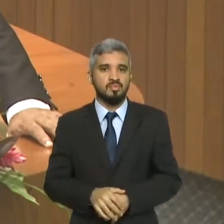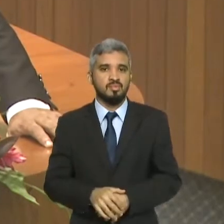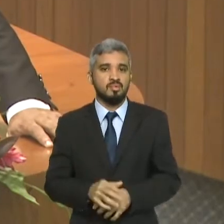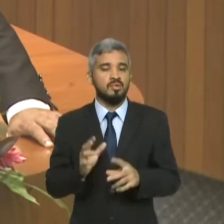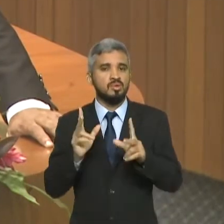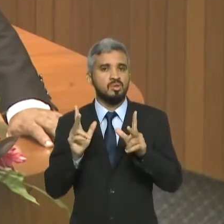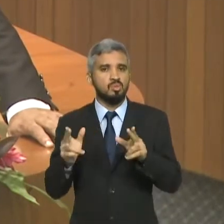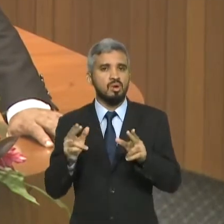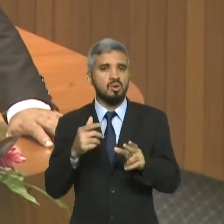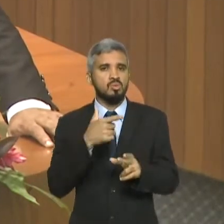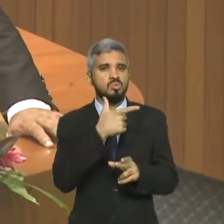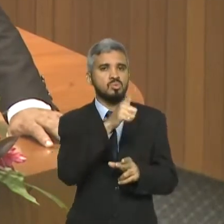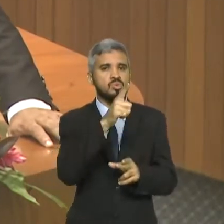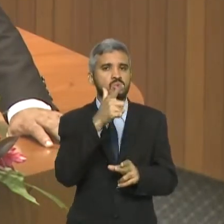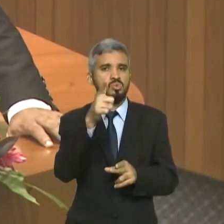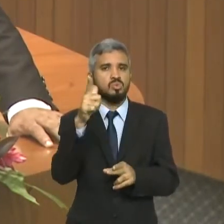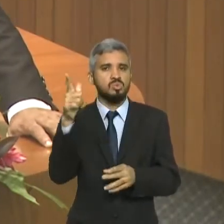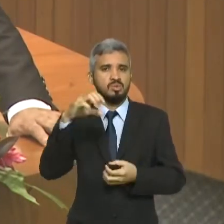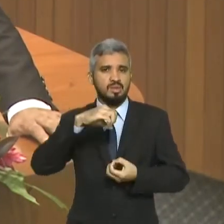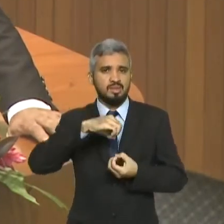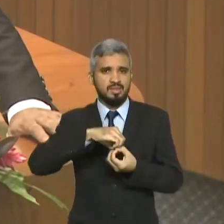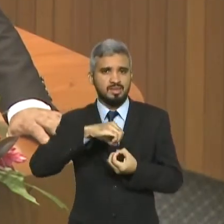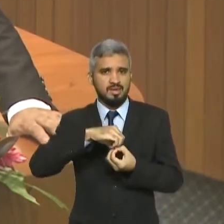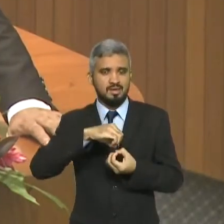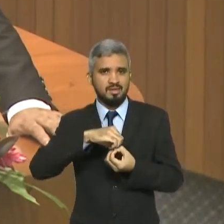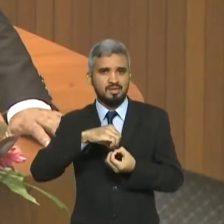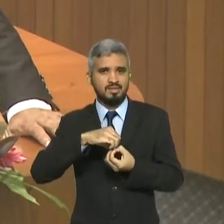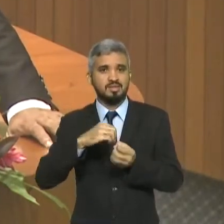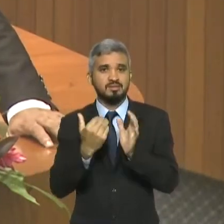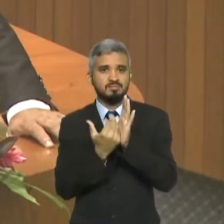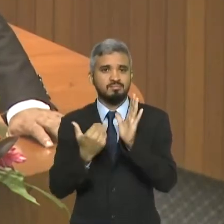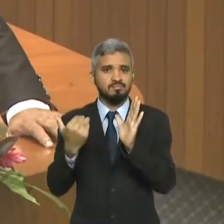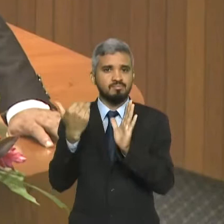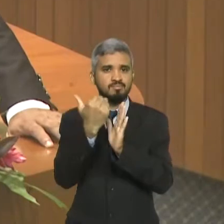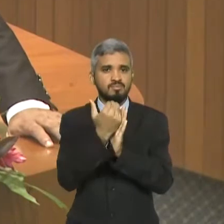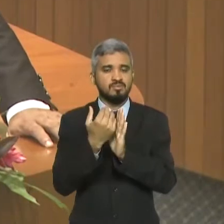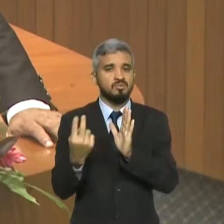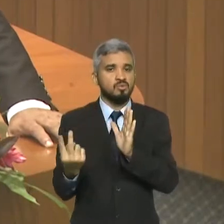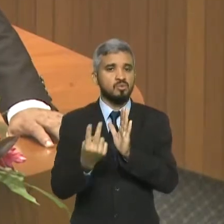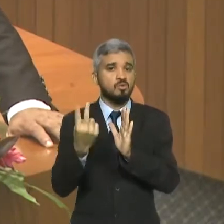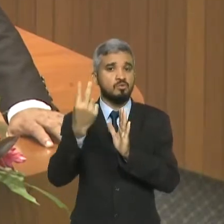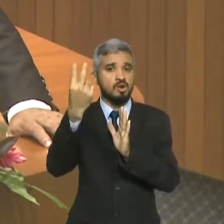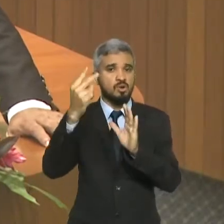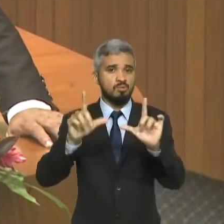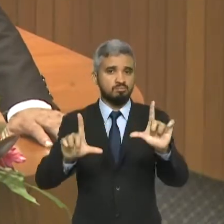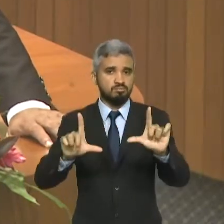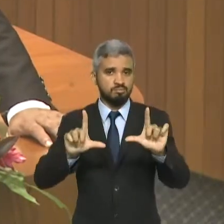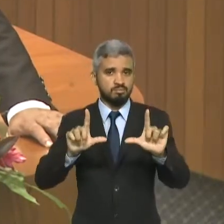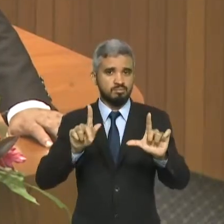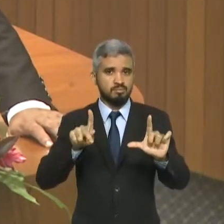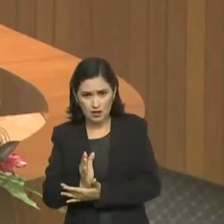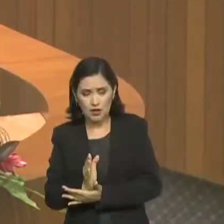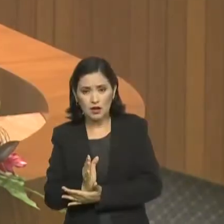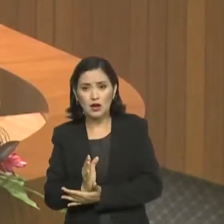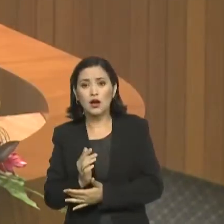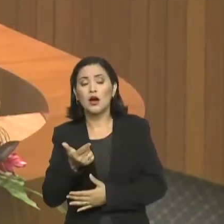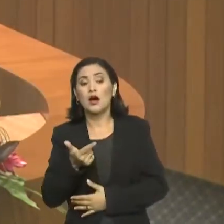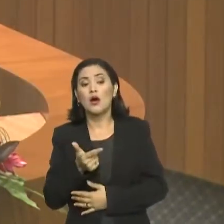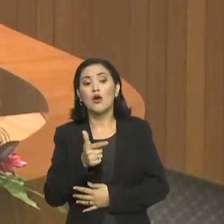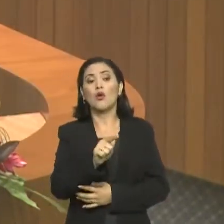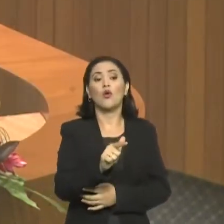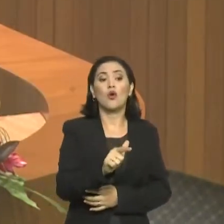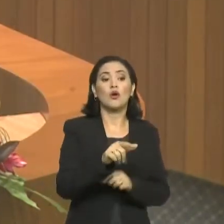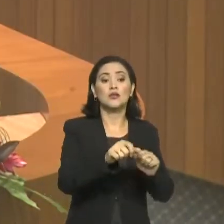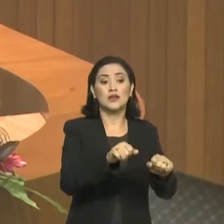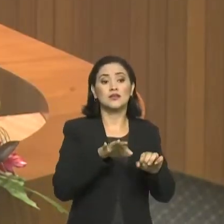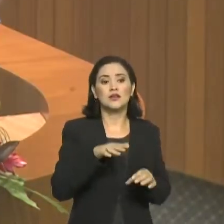Detrans, aumentando a confecção de placas no estado do Maranhão em mais de 200%. O deputado